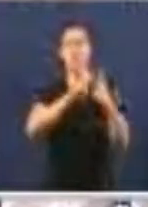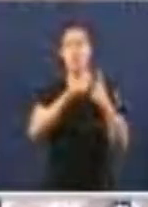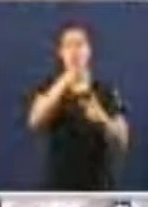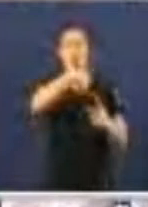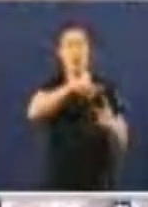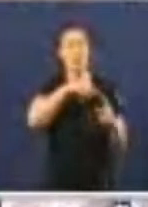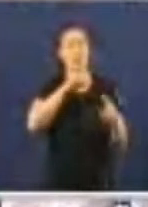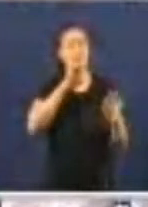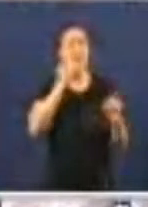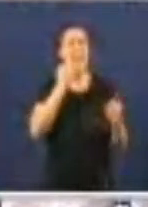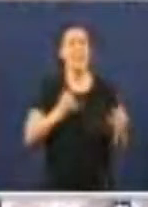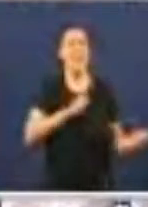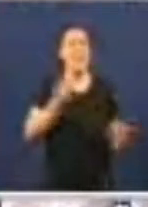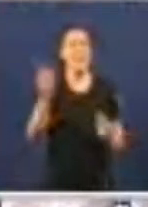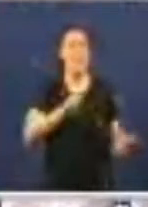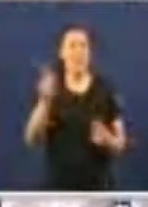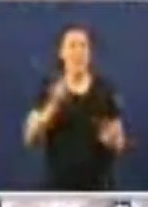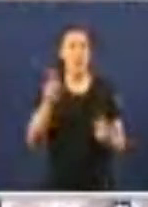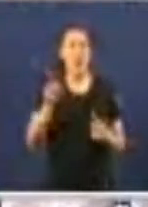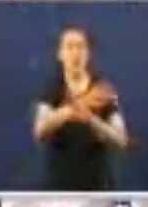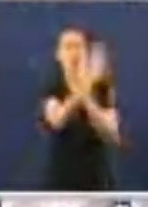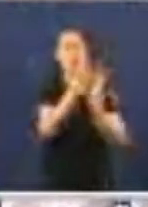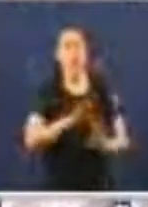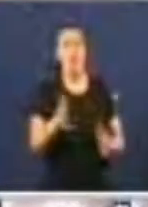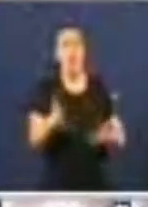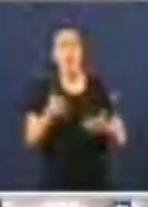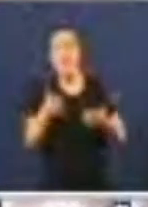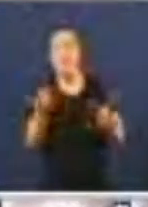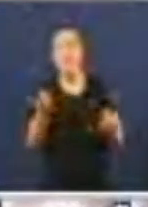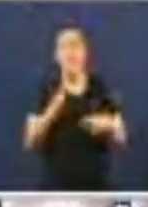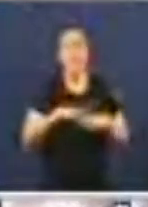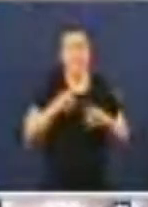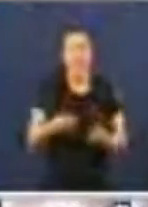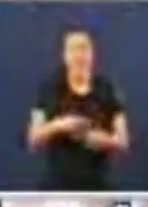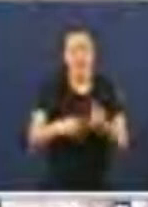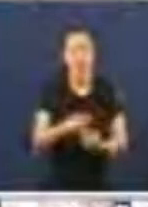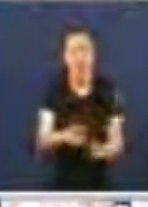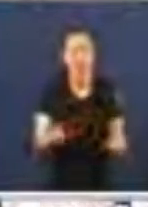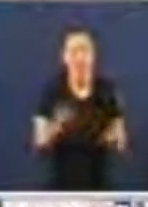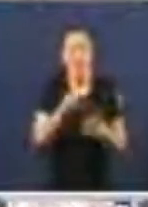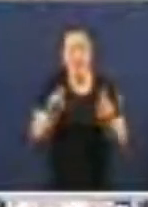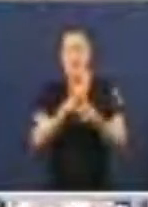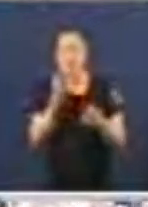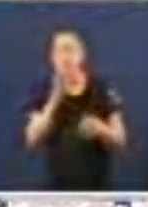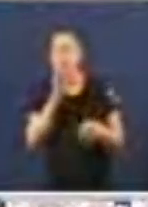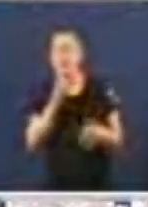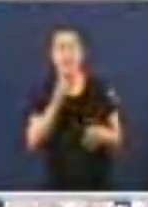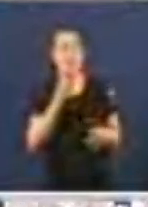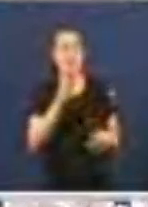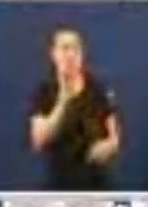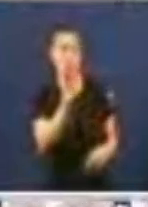exportadora neta de electricidade. Resultados, beneficios para as familias e para as empresas galegas,